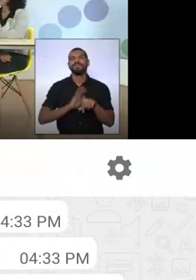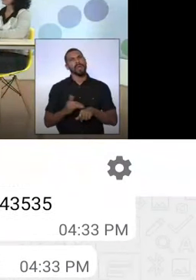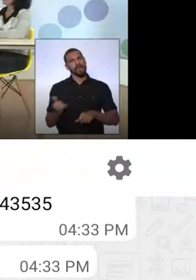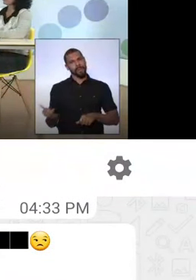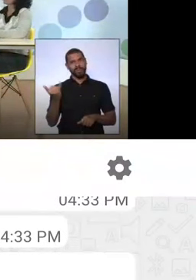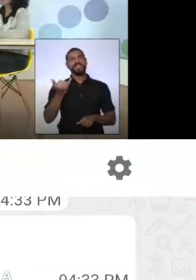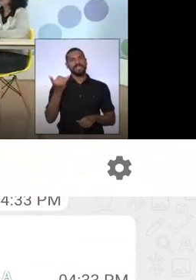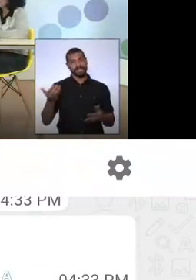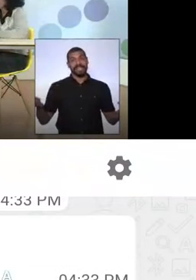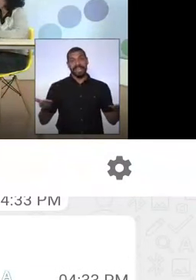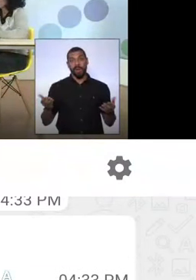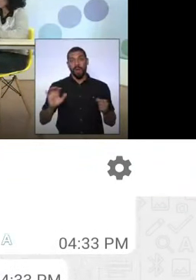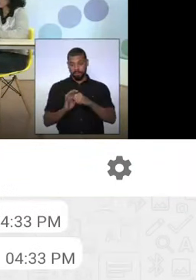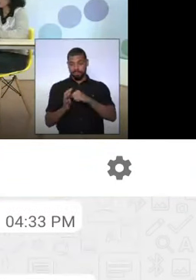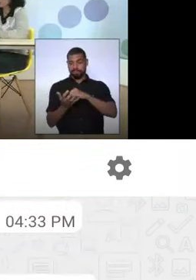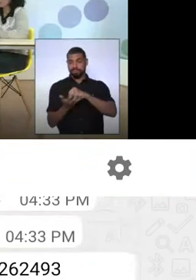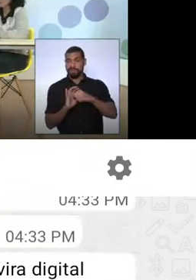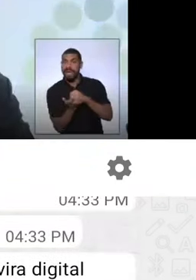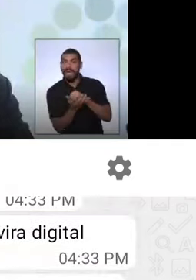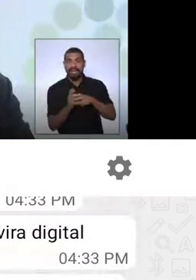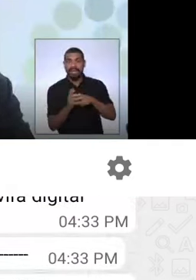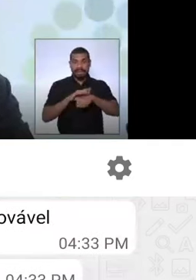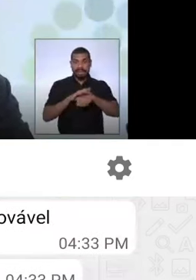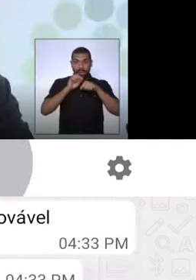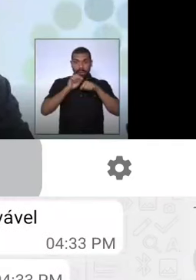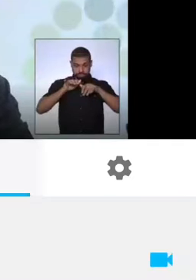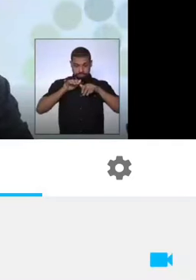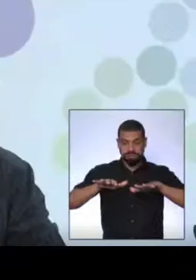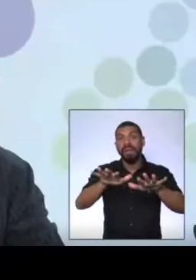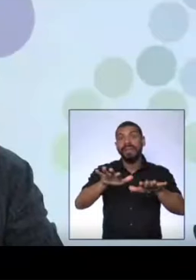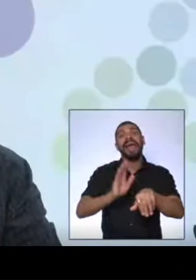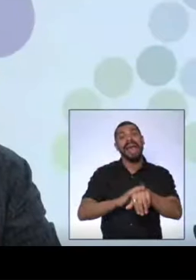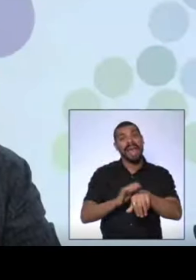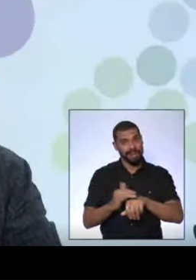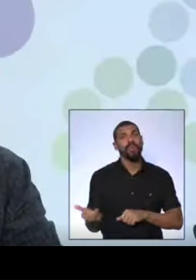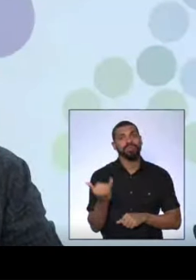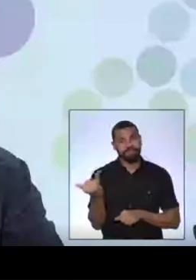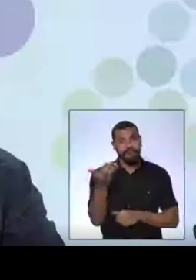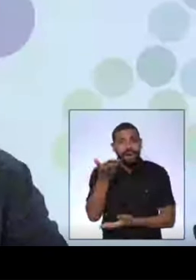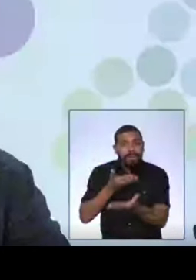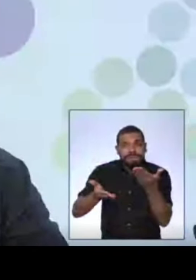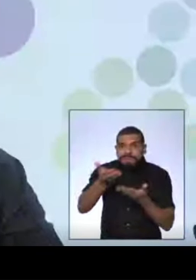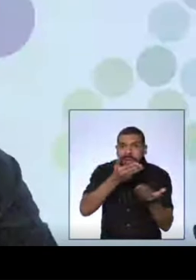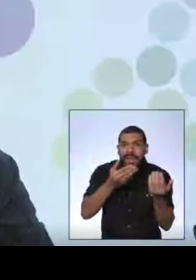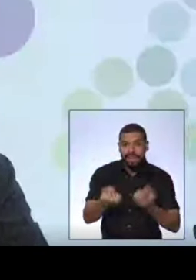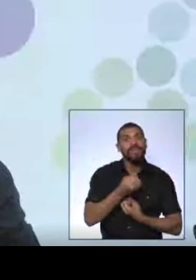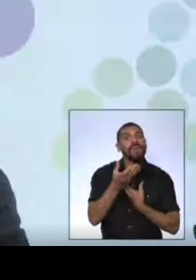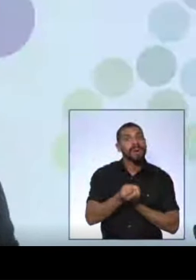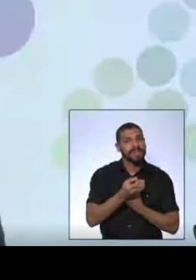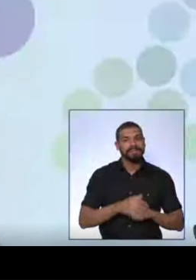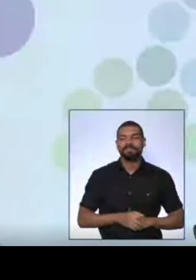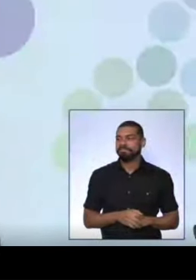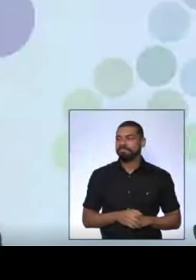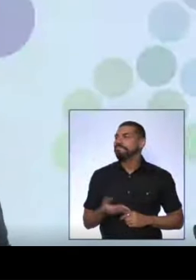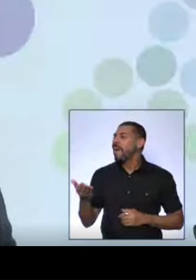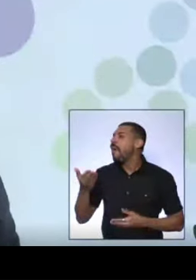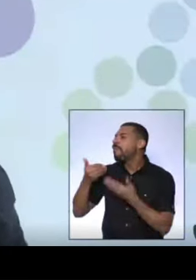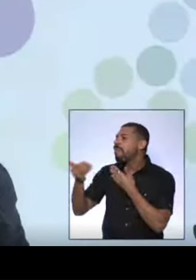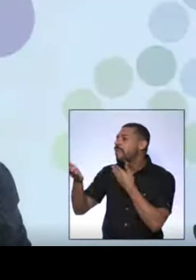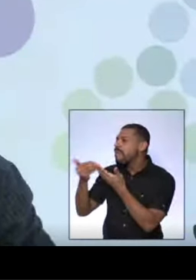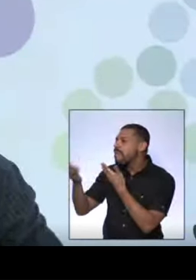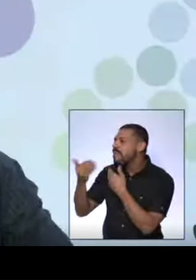Principalmente em tempos de pandemia, coronavírus, né? É importante a informação para a gente. Vamos seguir adiante. Mais chat para nós. Vamos conversar. É